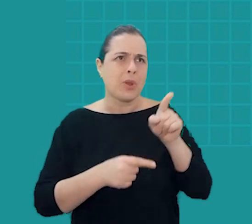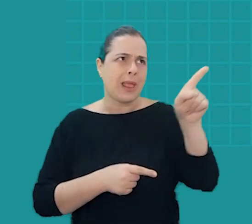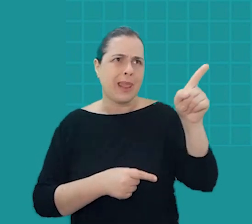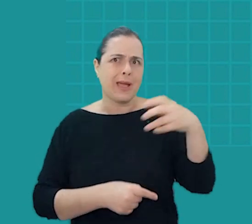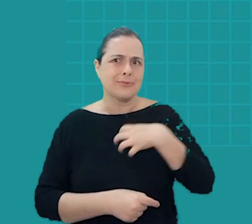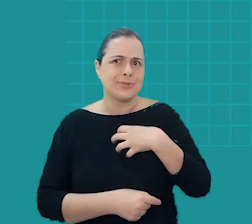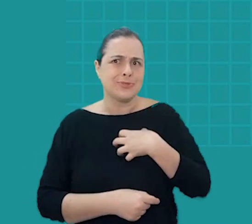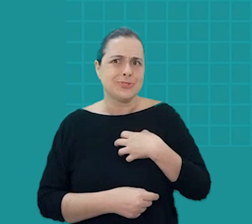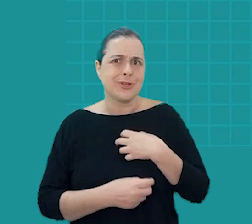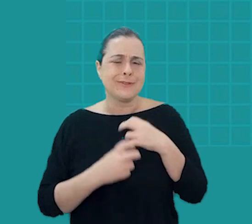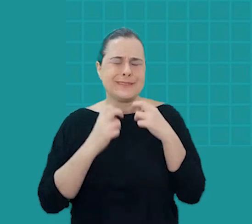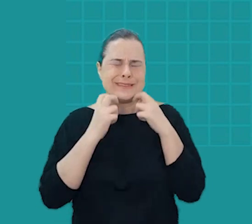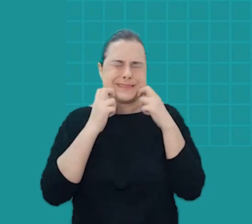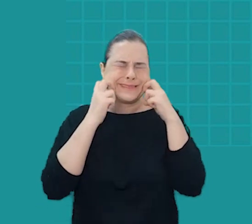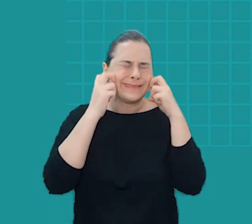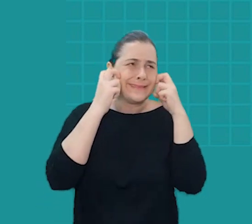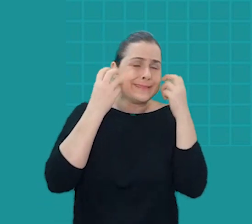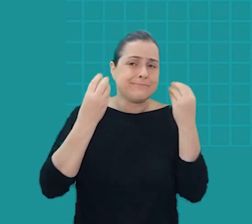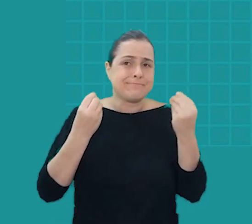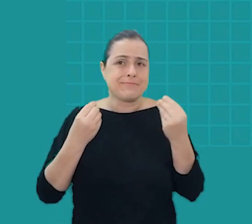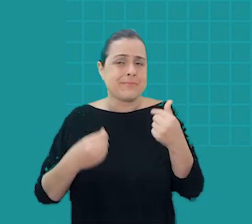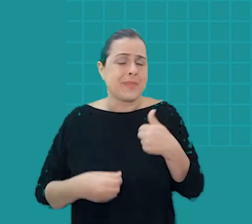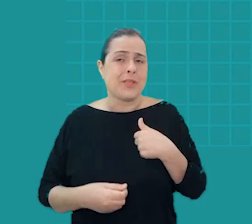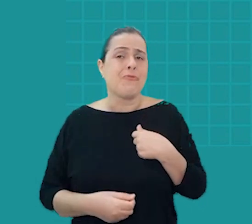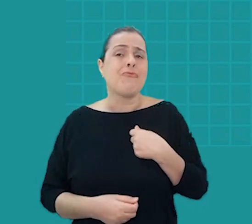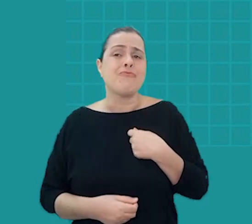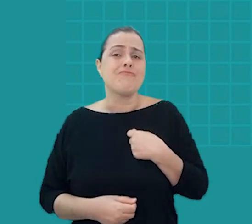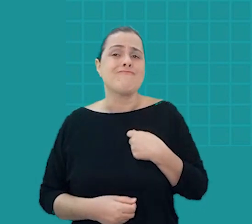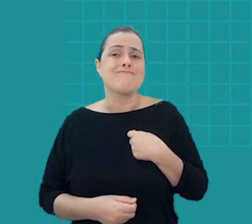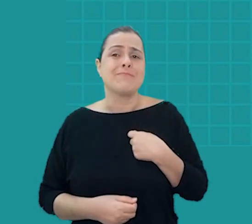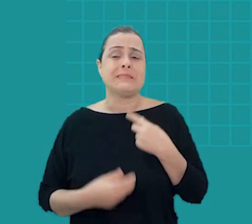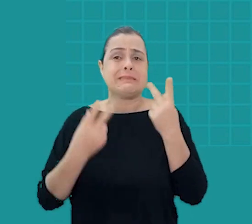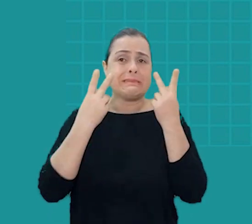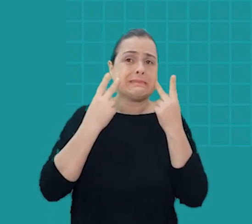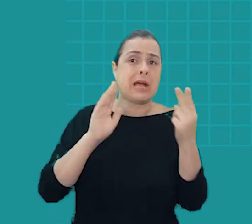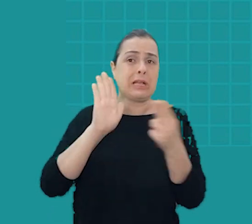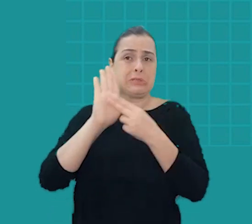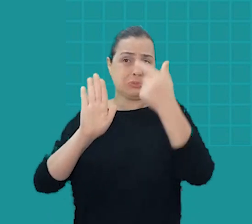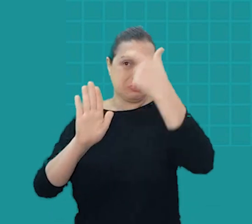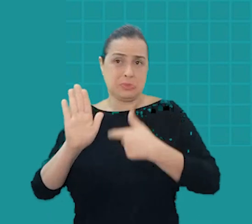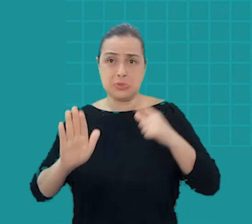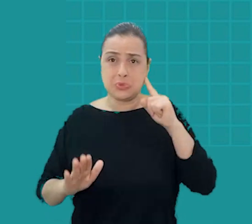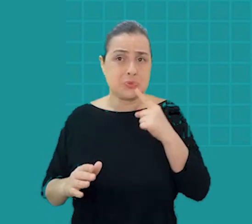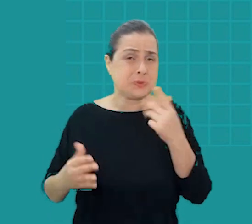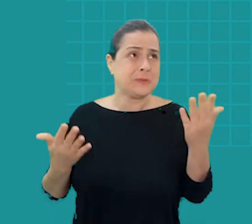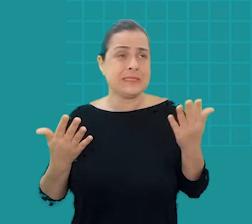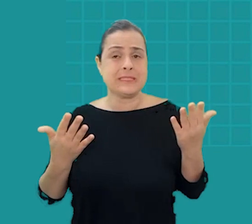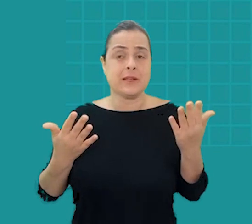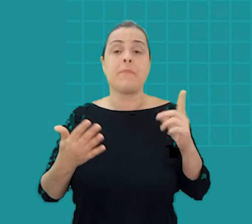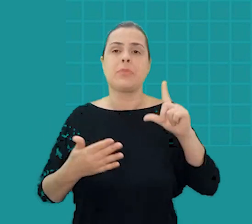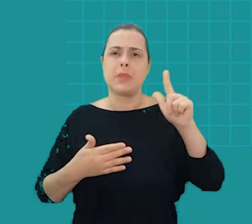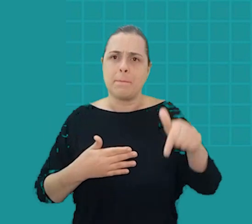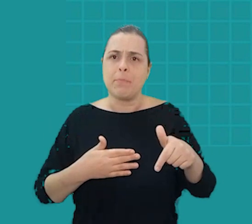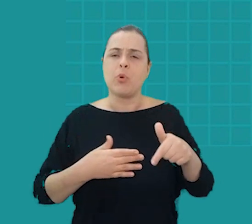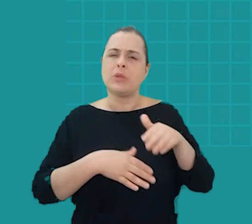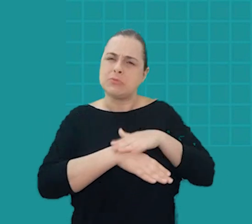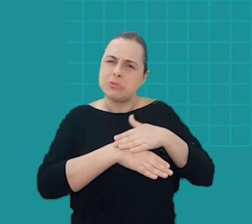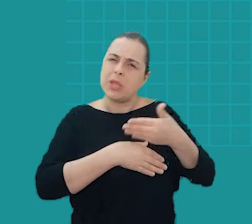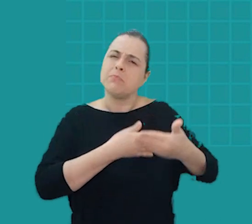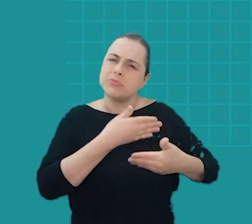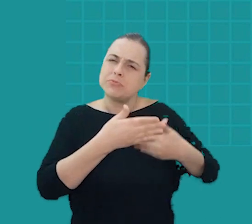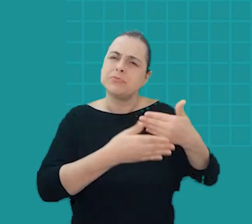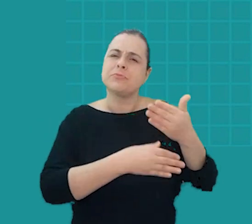tinha vergonha de me assumir e tal, e aí eu descobri lá, com o tempo passando, tá? Falei, opa,